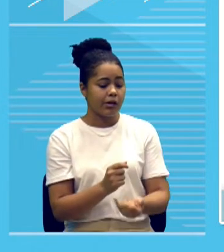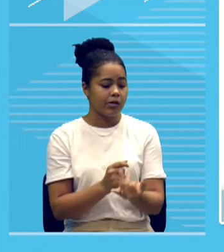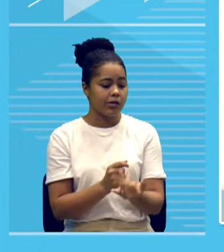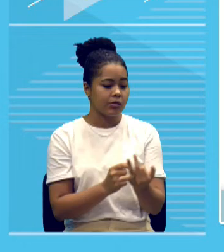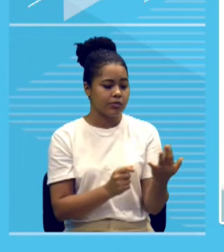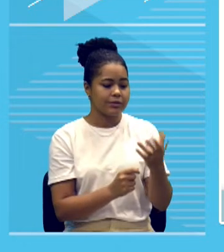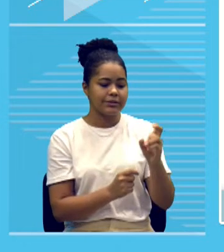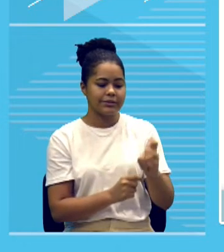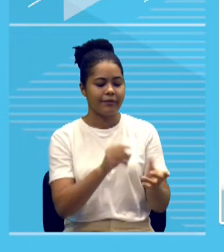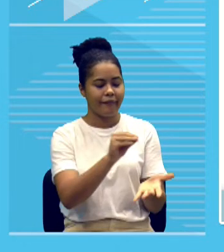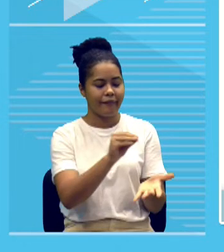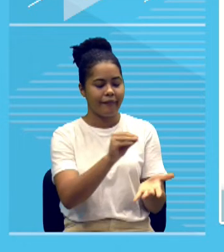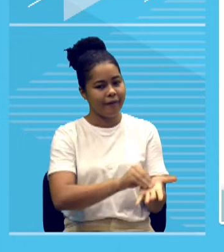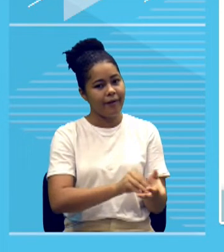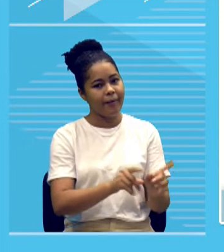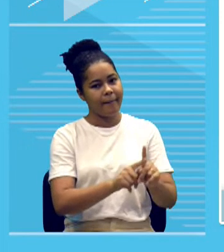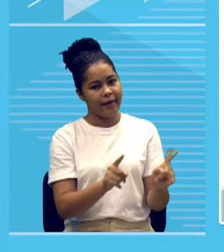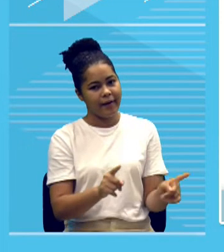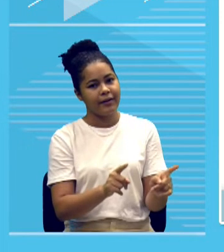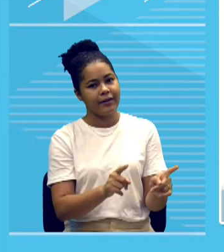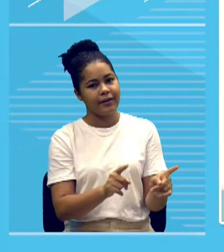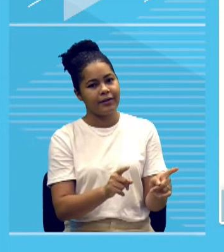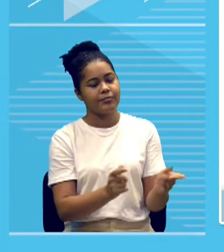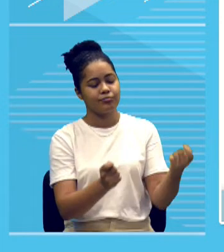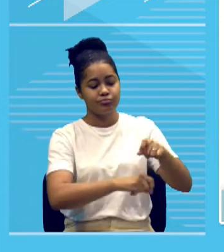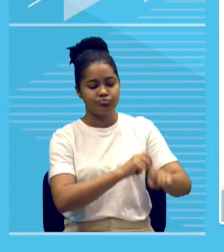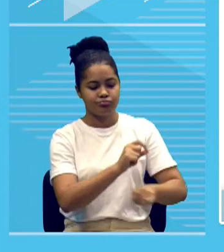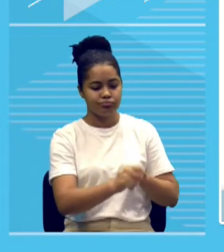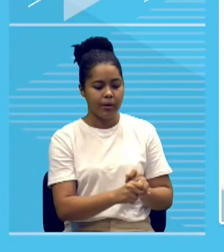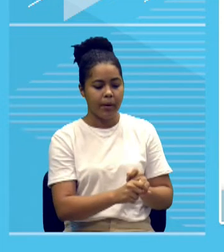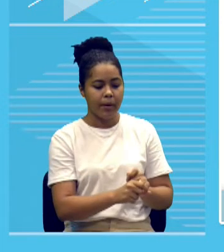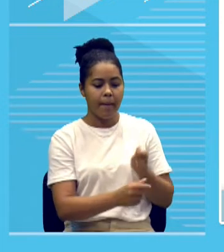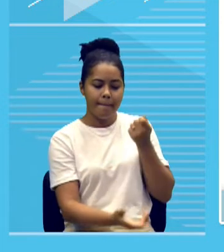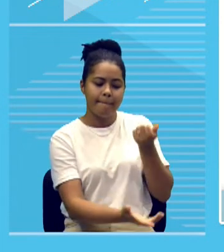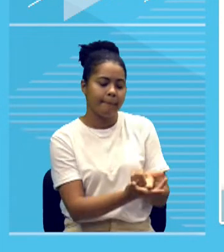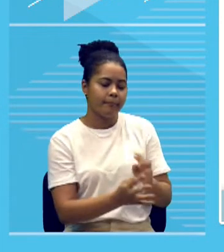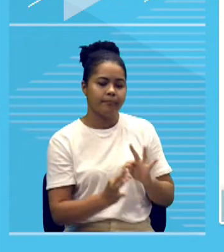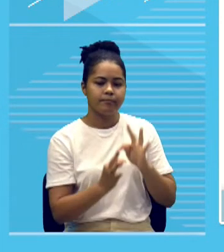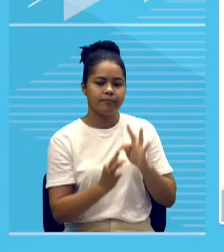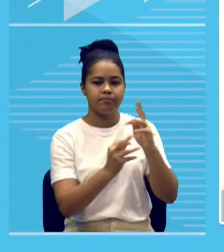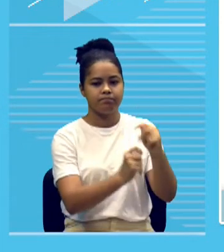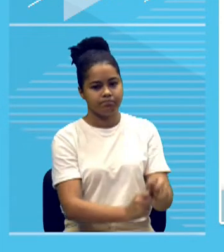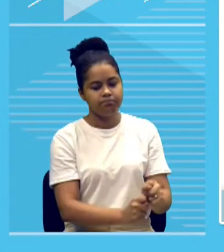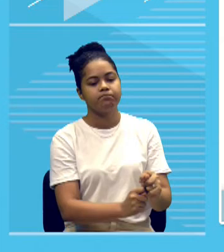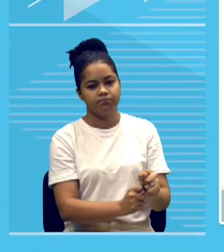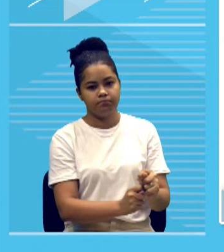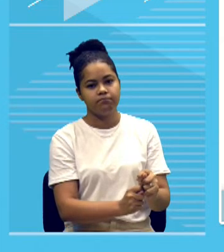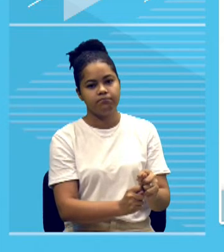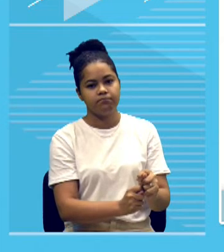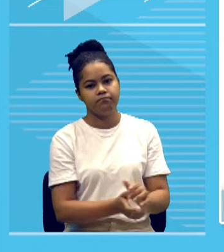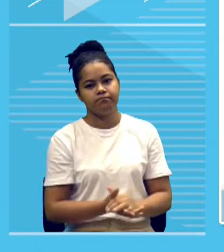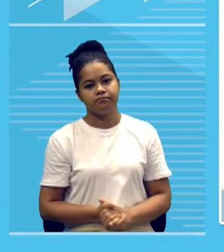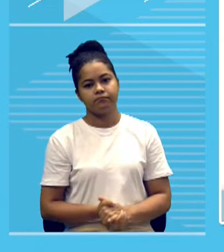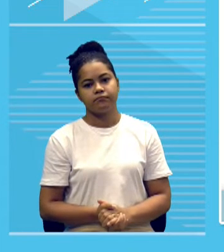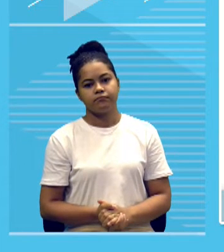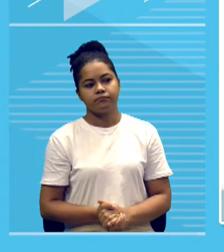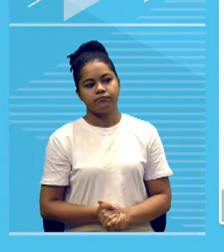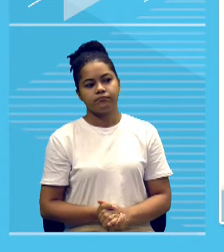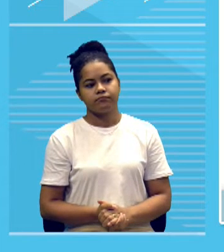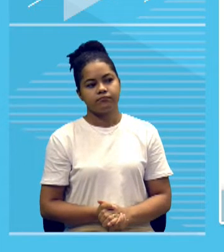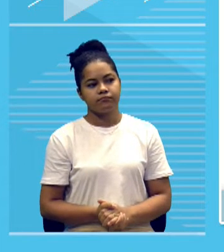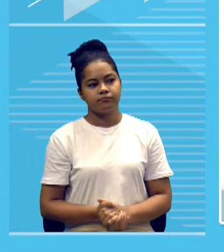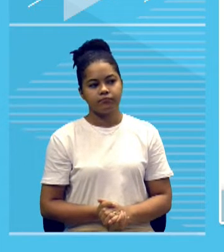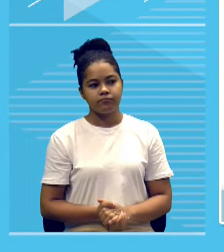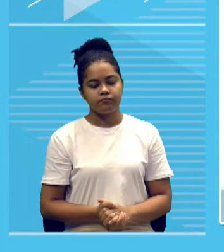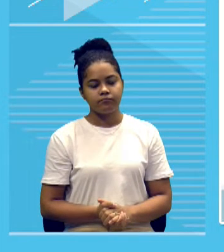Oi e aí turma tempo médio de amortização seis meses ou seja com seis meses já se pagou o sistema